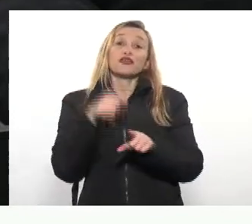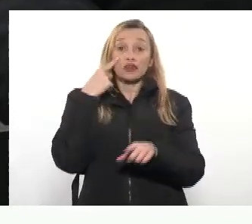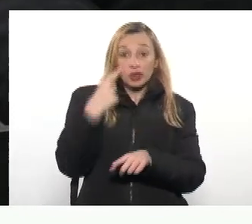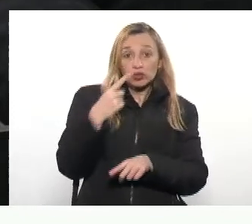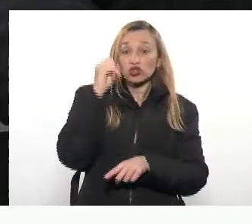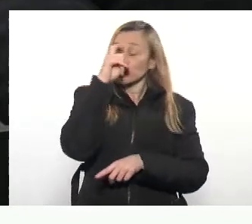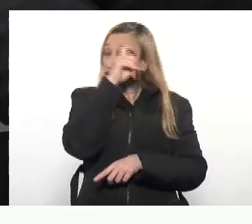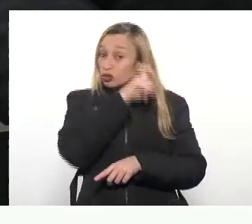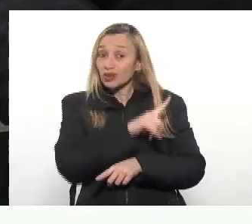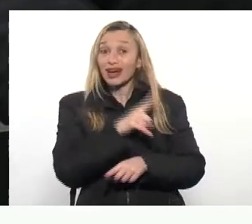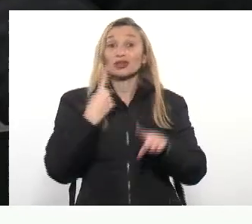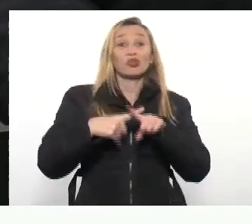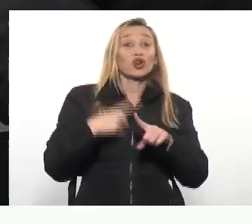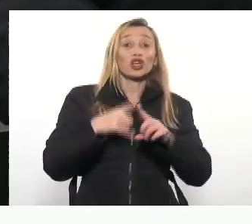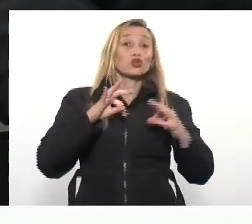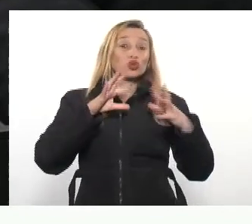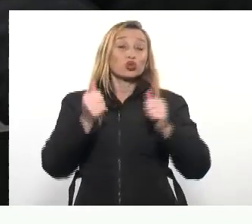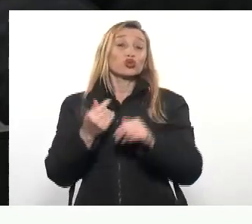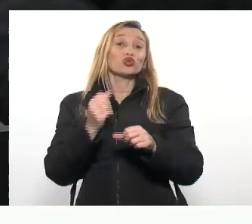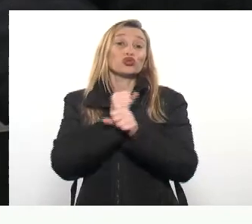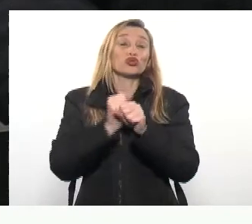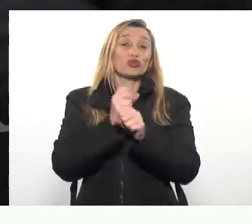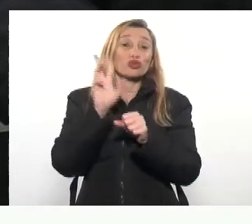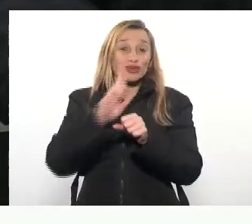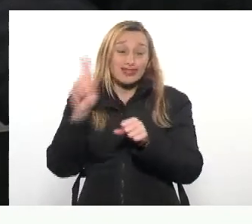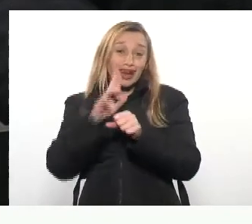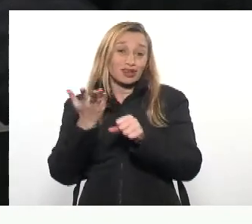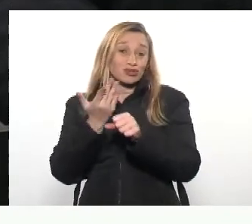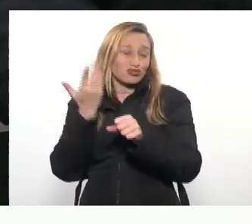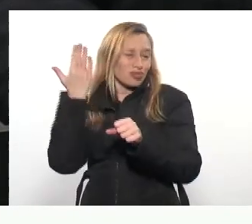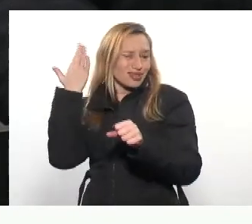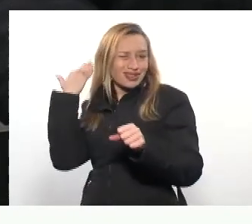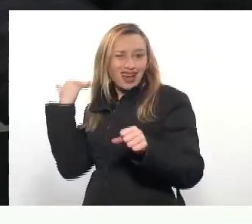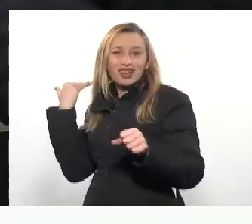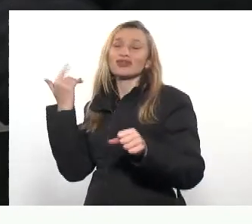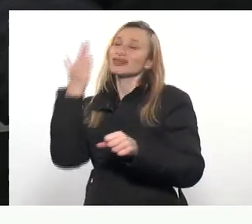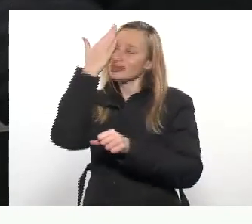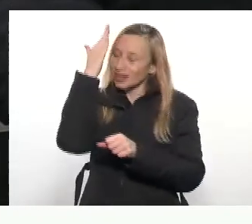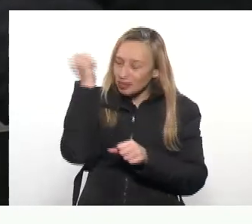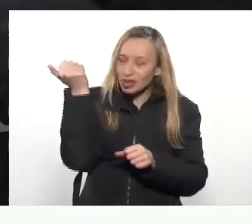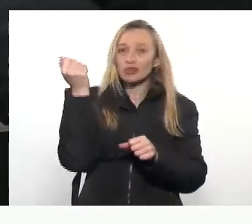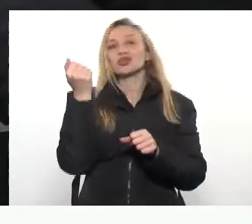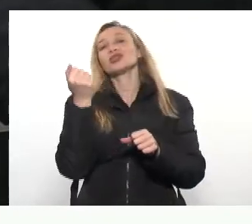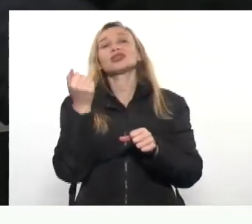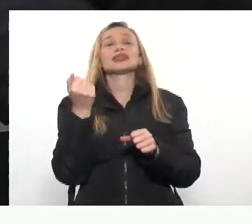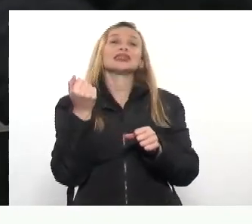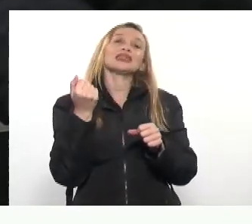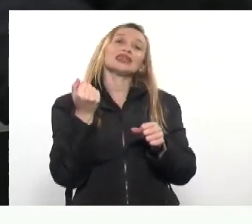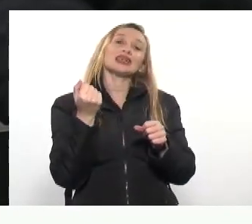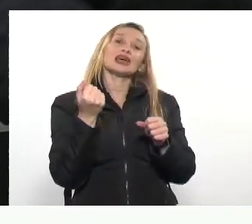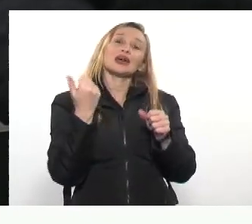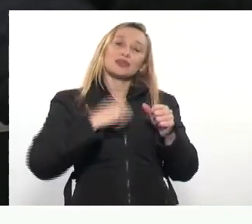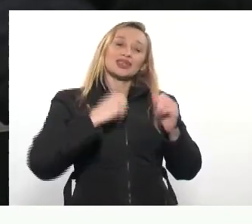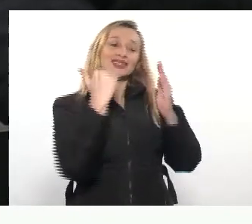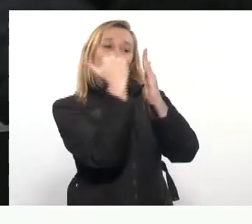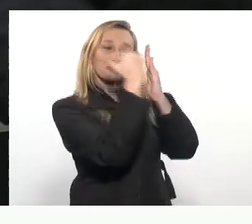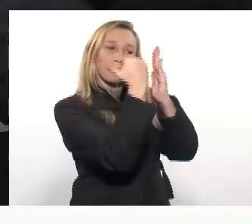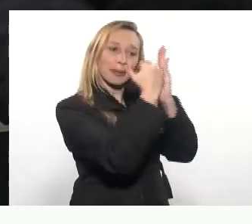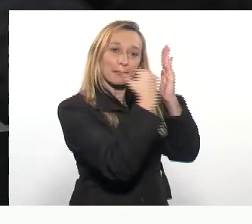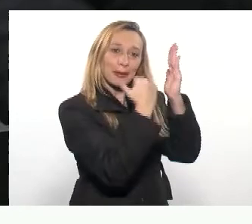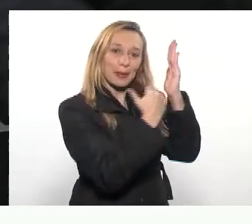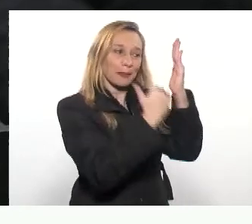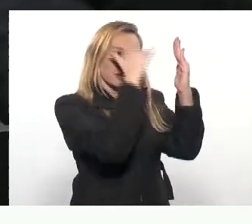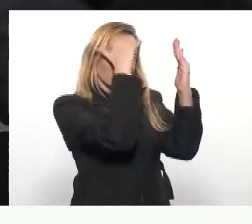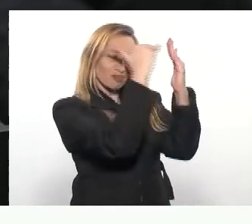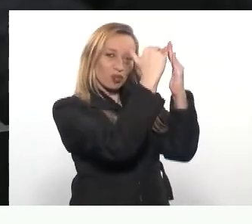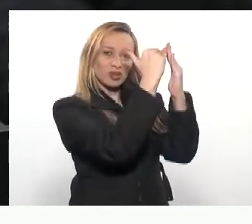porque os critérios usados anos e anos atrás, a gente sabe que eles não obedeceram exatamente vamos dizer assim, o